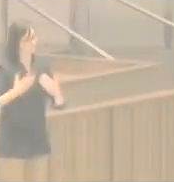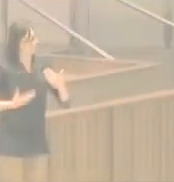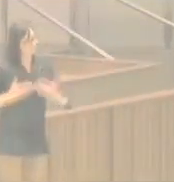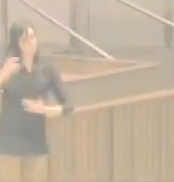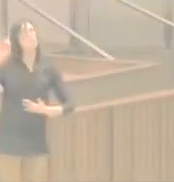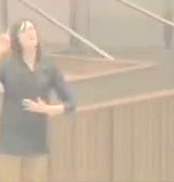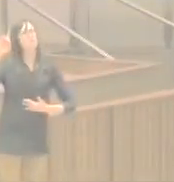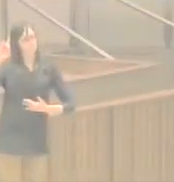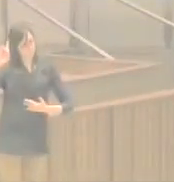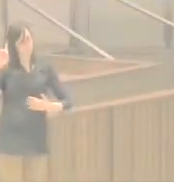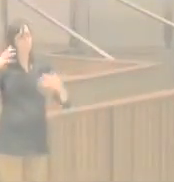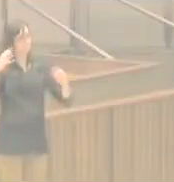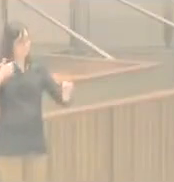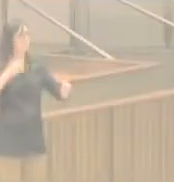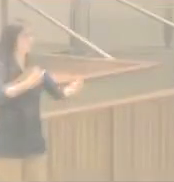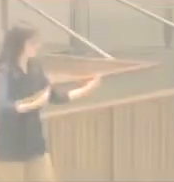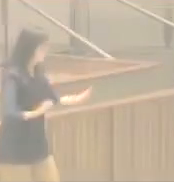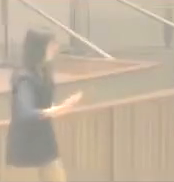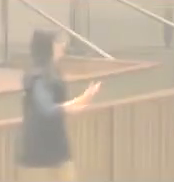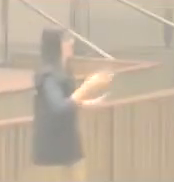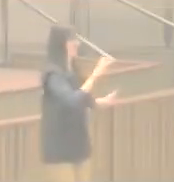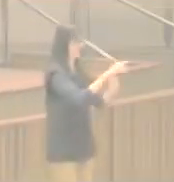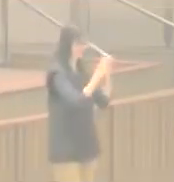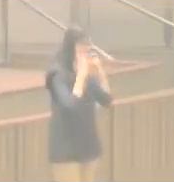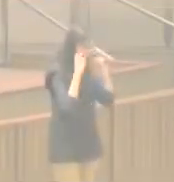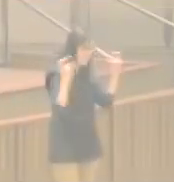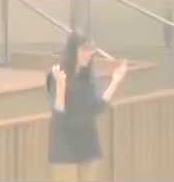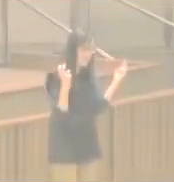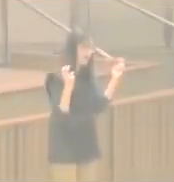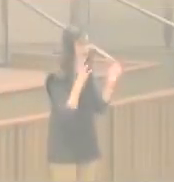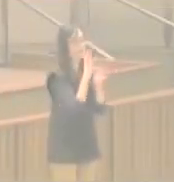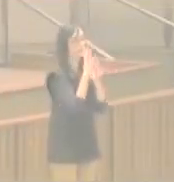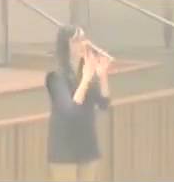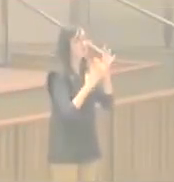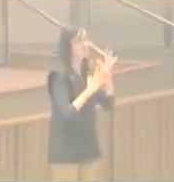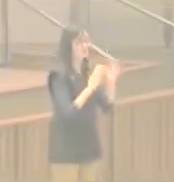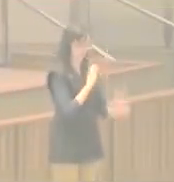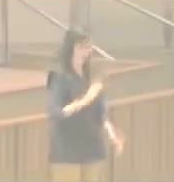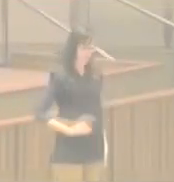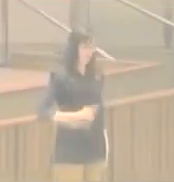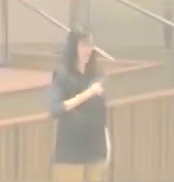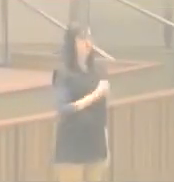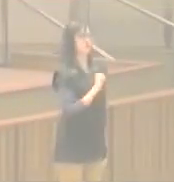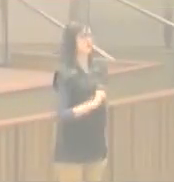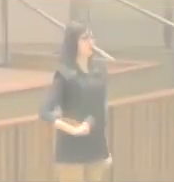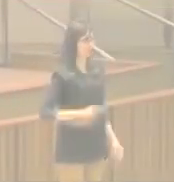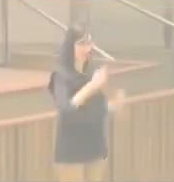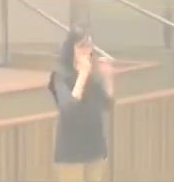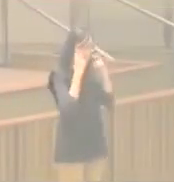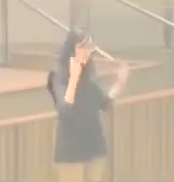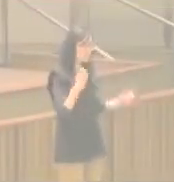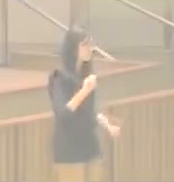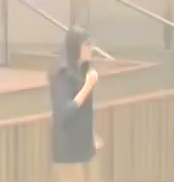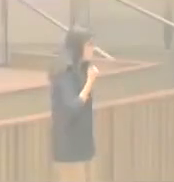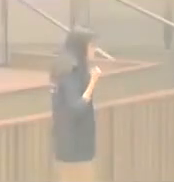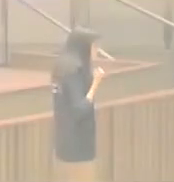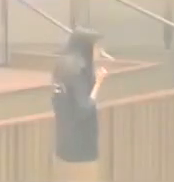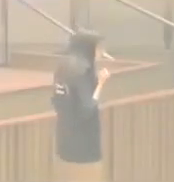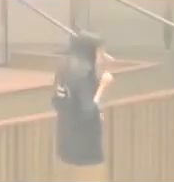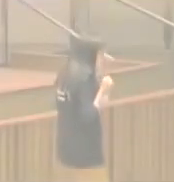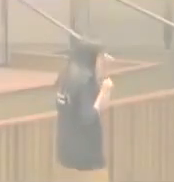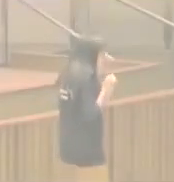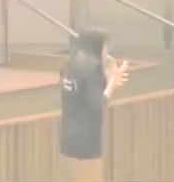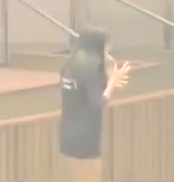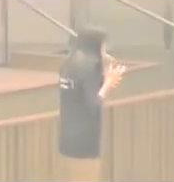pessoa. Se você tem vergonha de dizer que Jesus Cristo é o Senhor da tua vida para alguém, então alguma coisa não